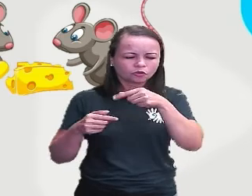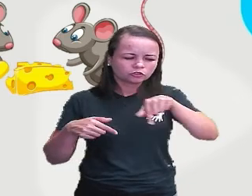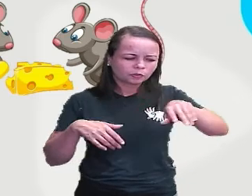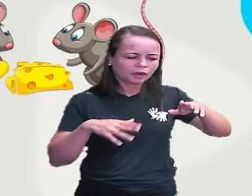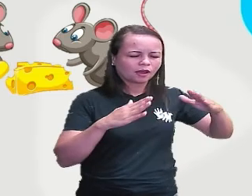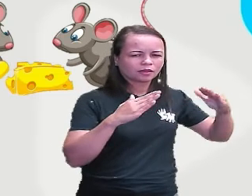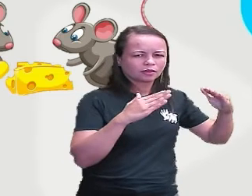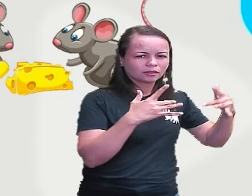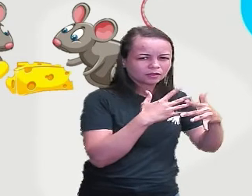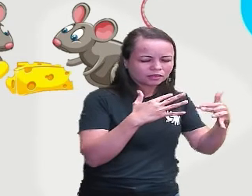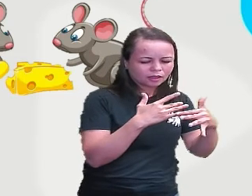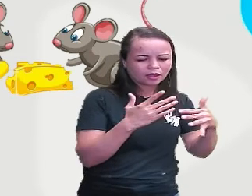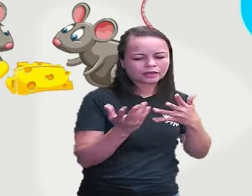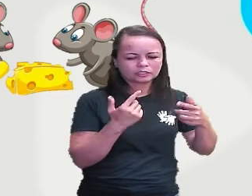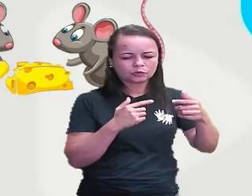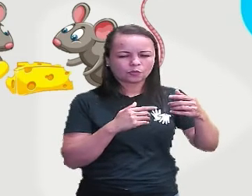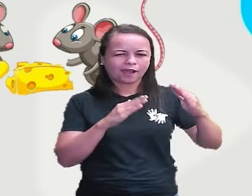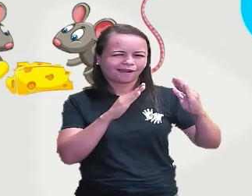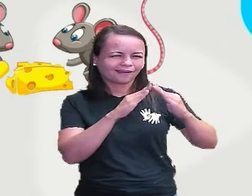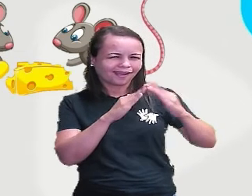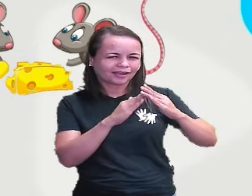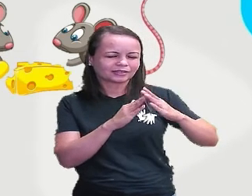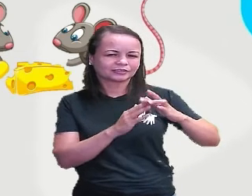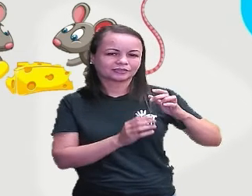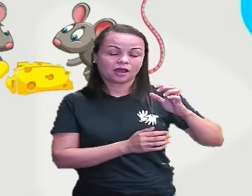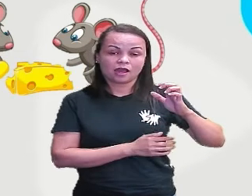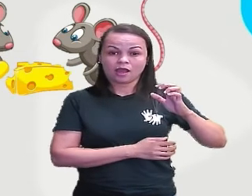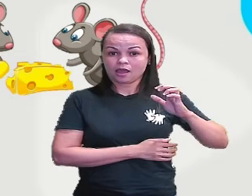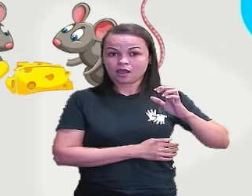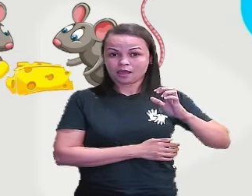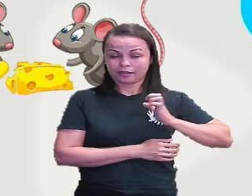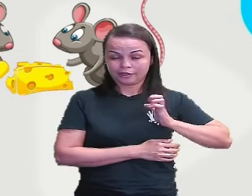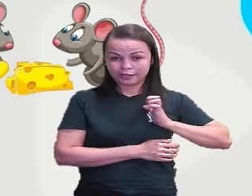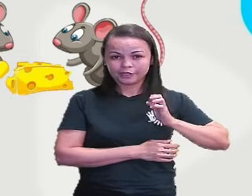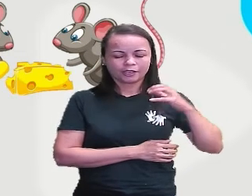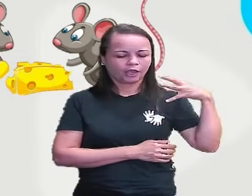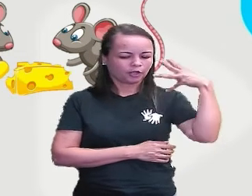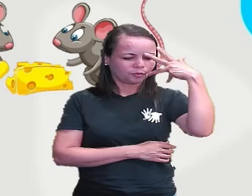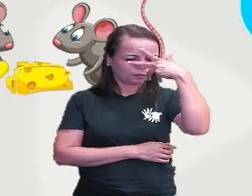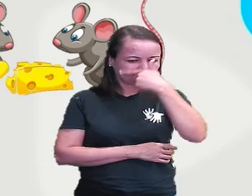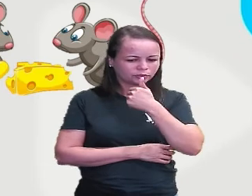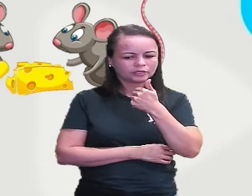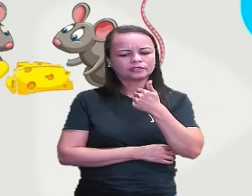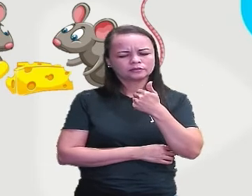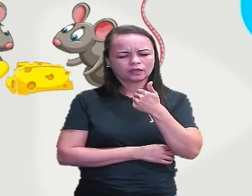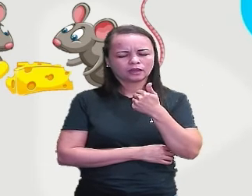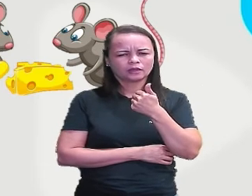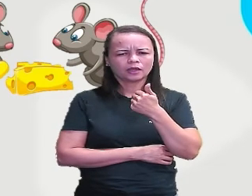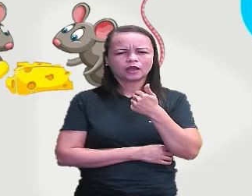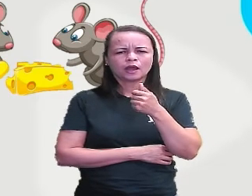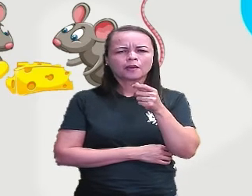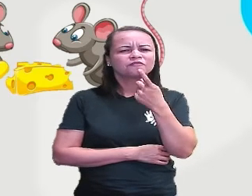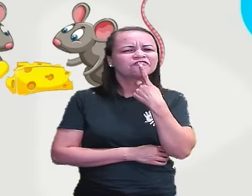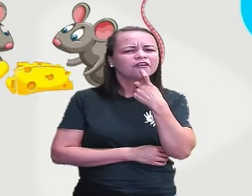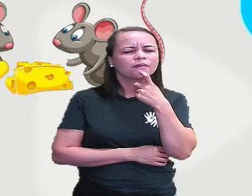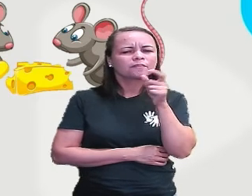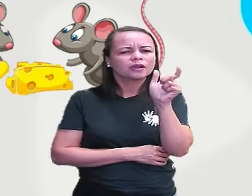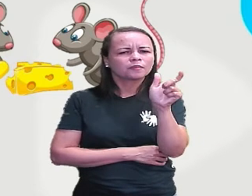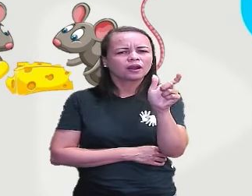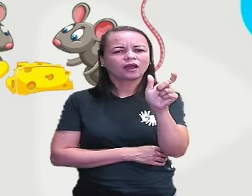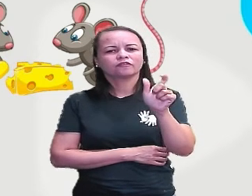e bonita. Então a gente percebe aquela palavra destacada, onde? Ela está se referindo a quê? Aos dois ratinhos?